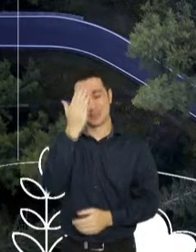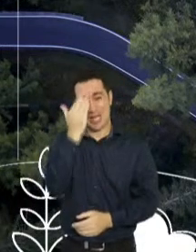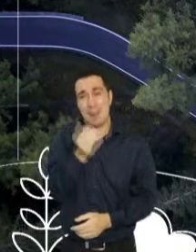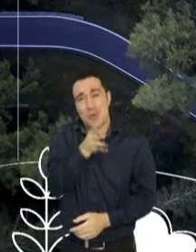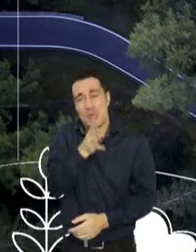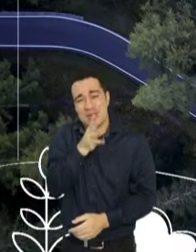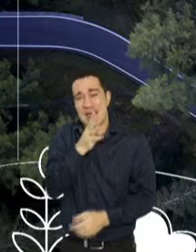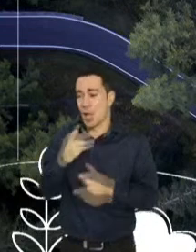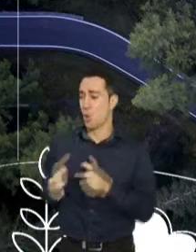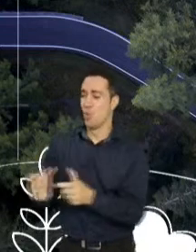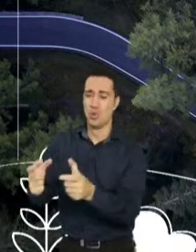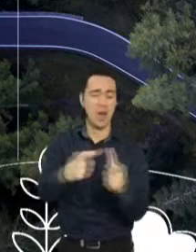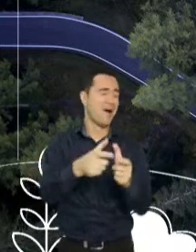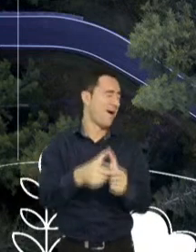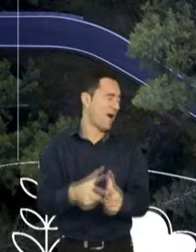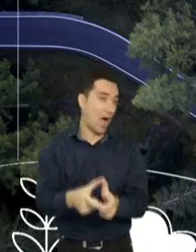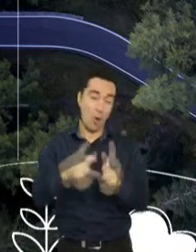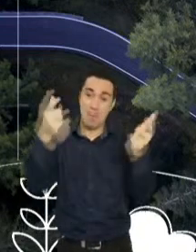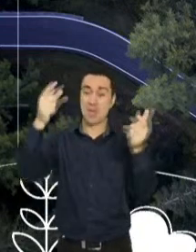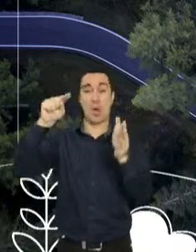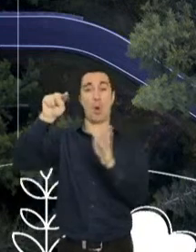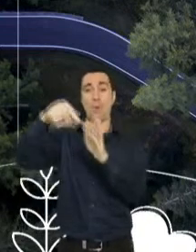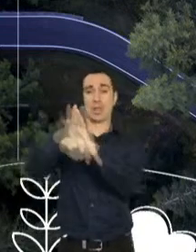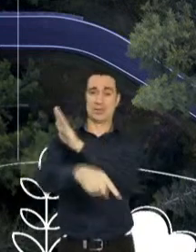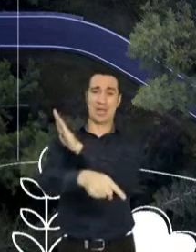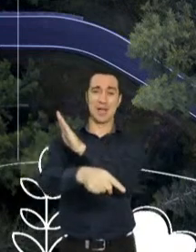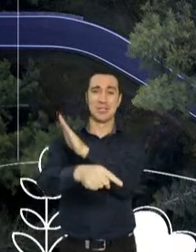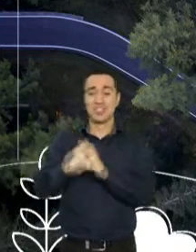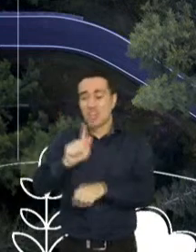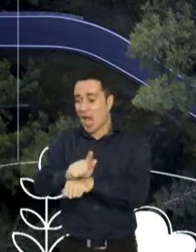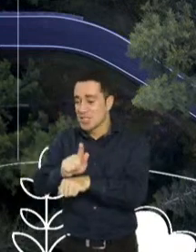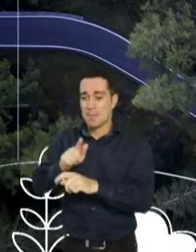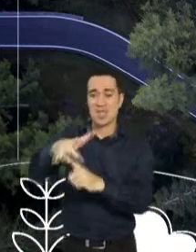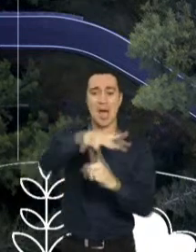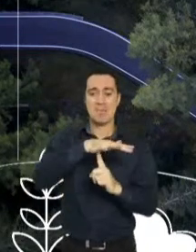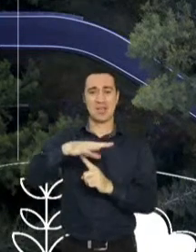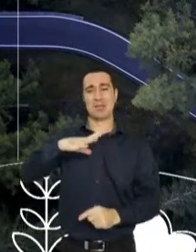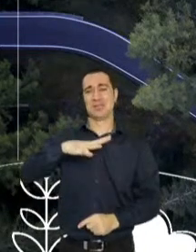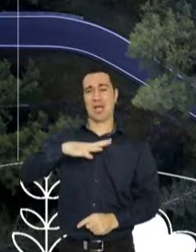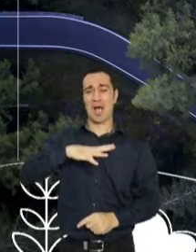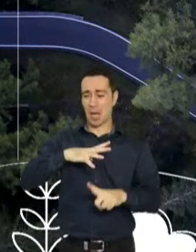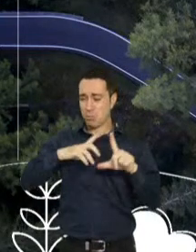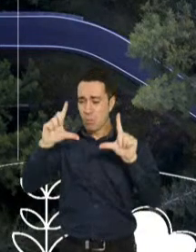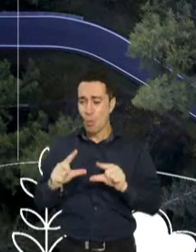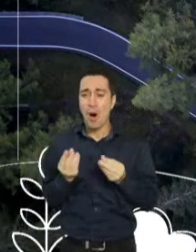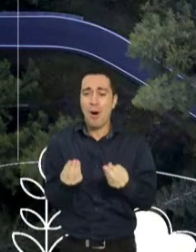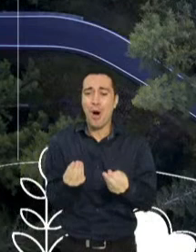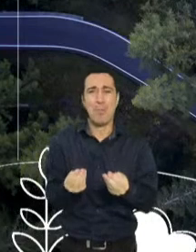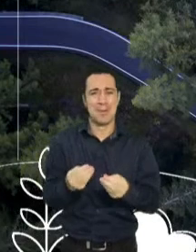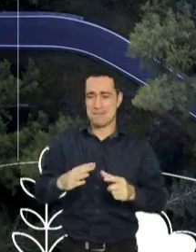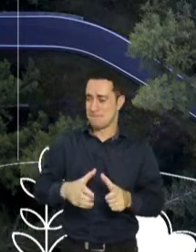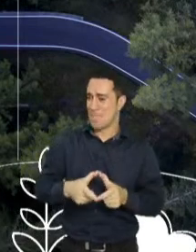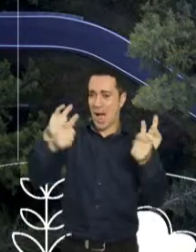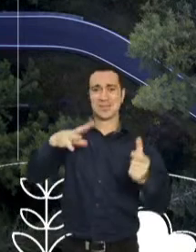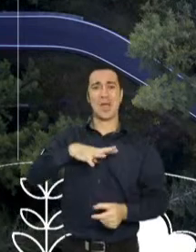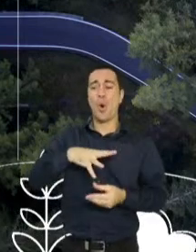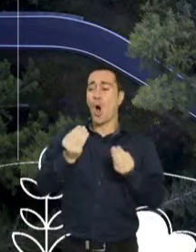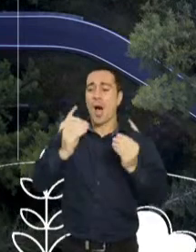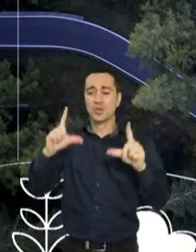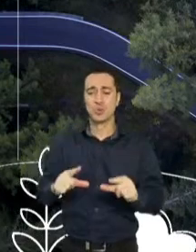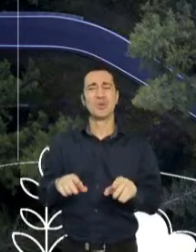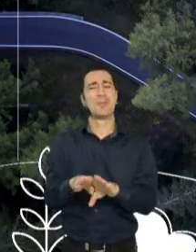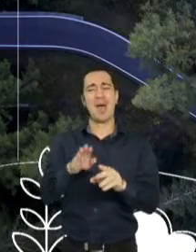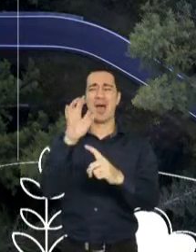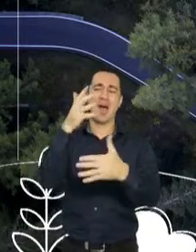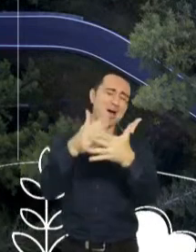elementos que aumentam a complexidade do gerenciamento ambiental nas cidades, principalmente nos grandes centros urbanos, e